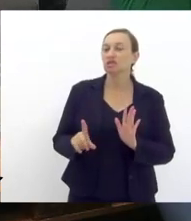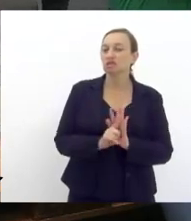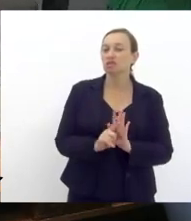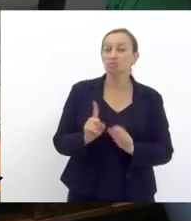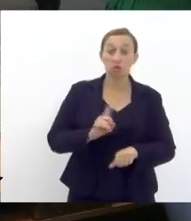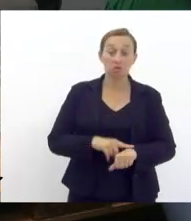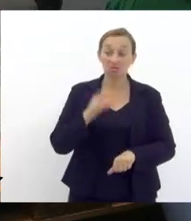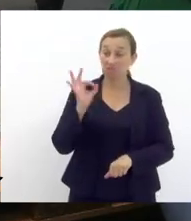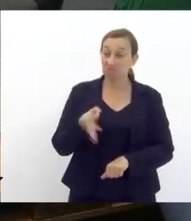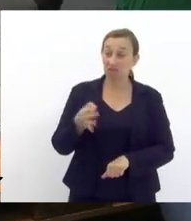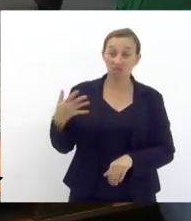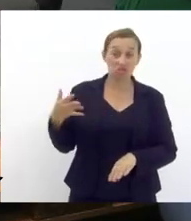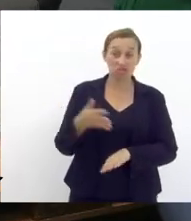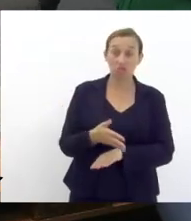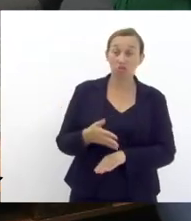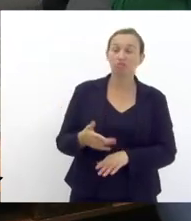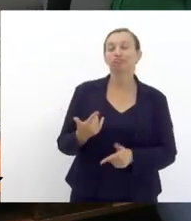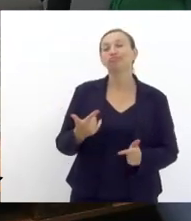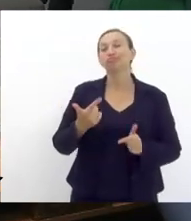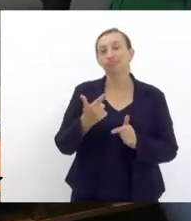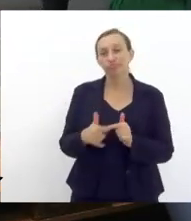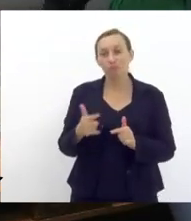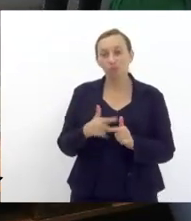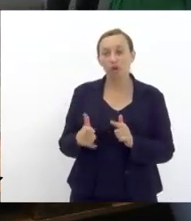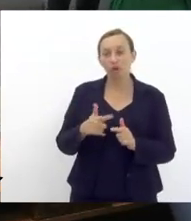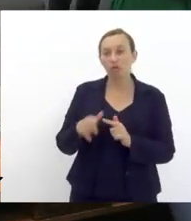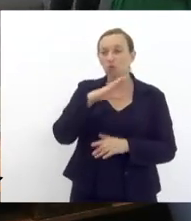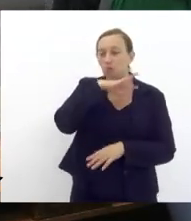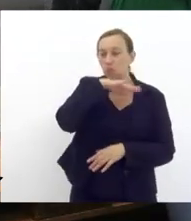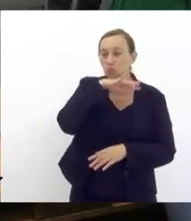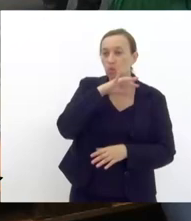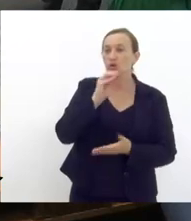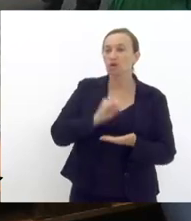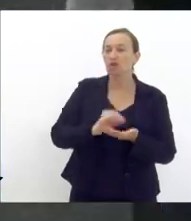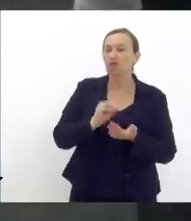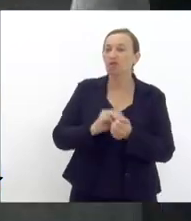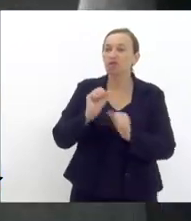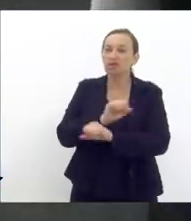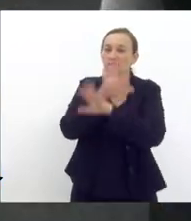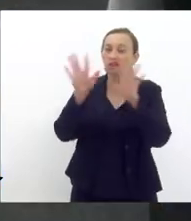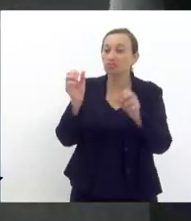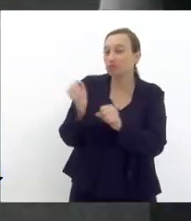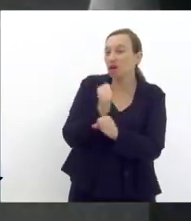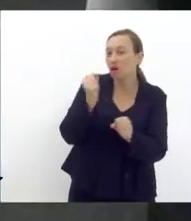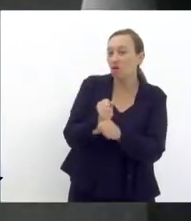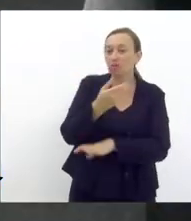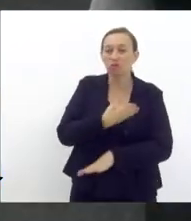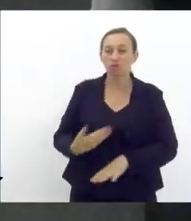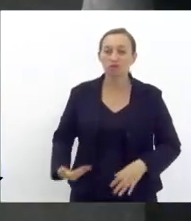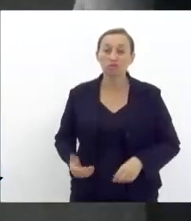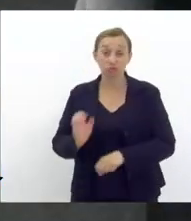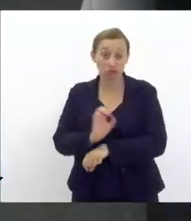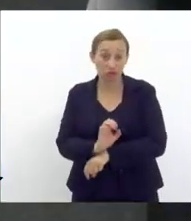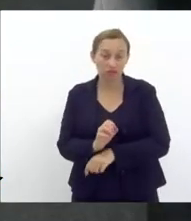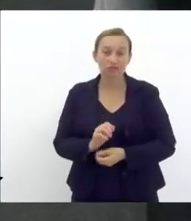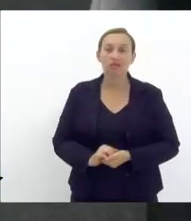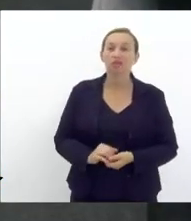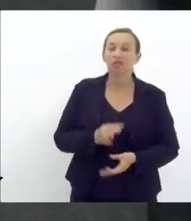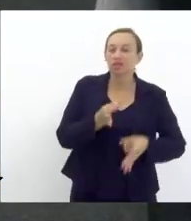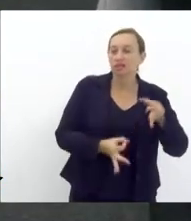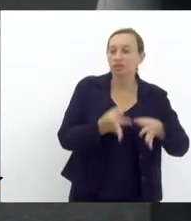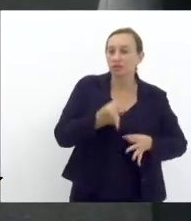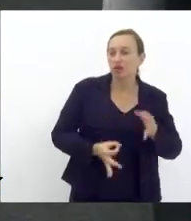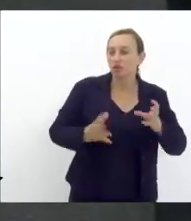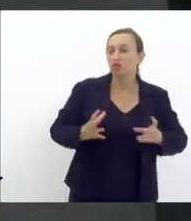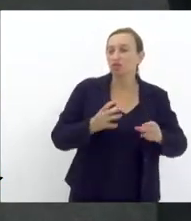já que a gente tem passado por um problema muito ruim na falta de Transparência quantas obras do Governo do Estado o Tribunal de Contas